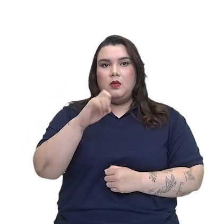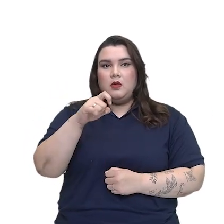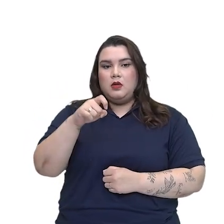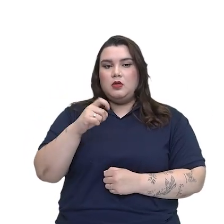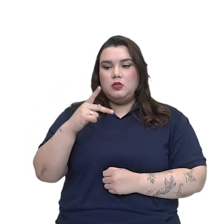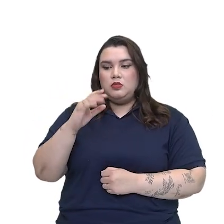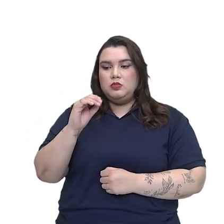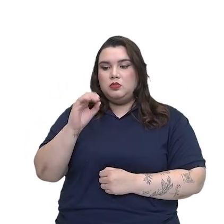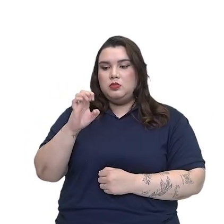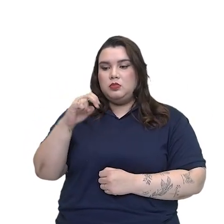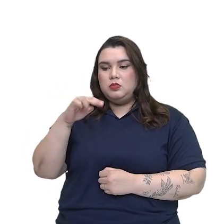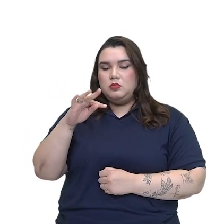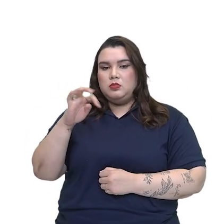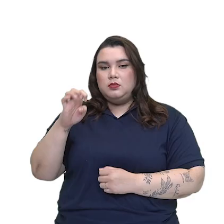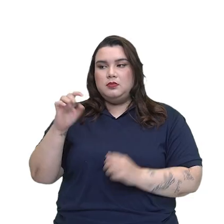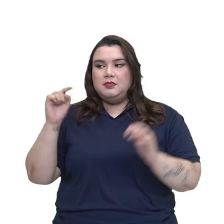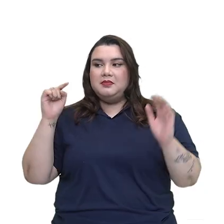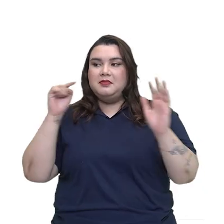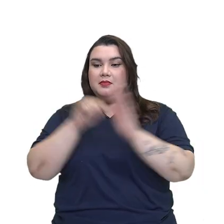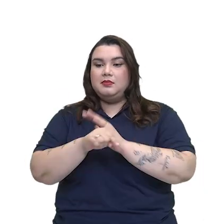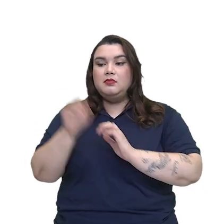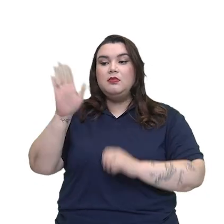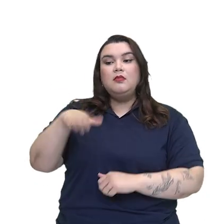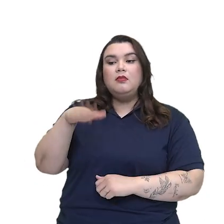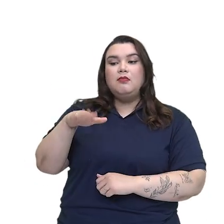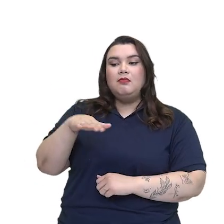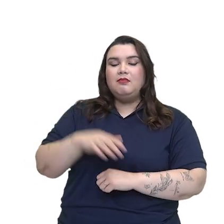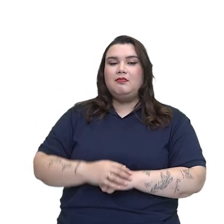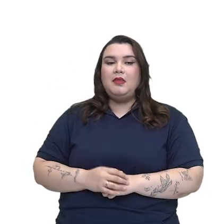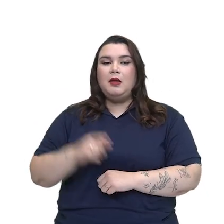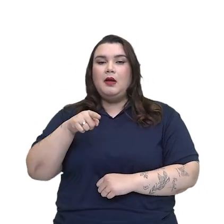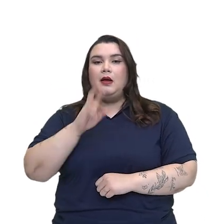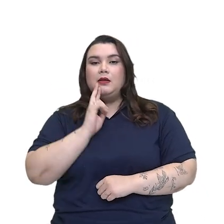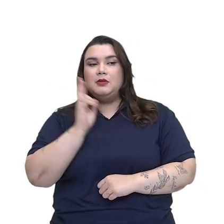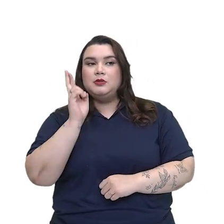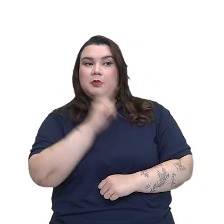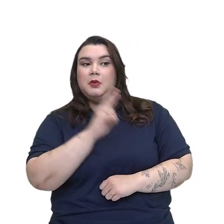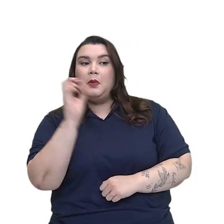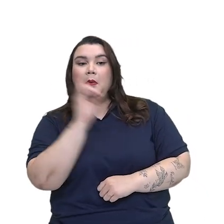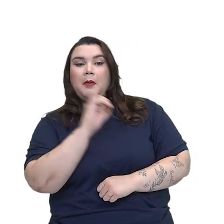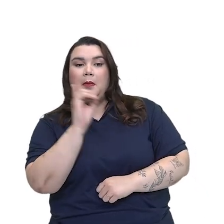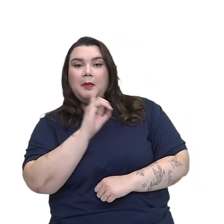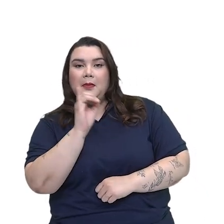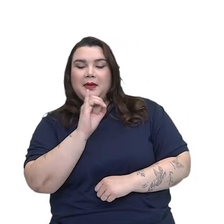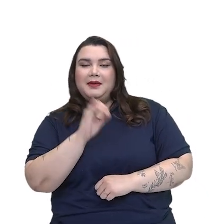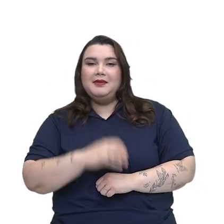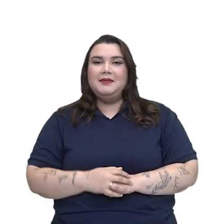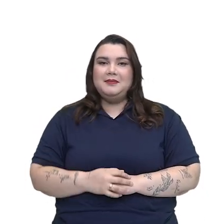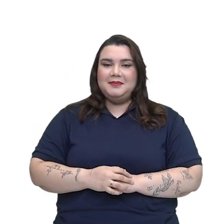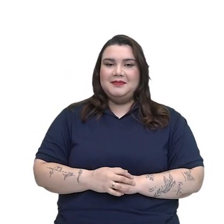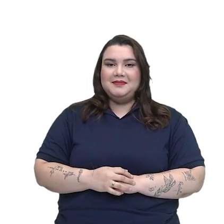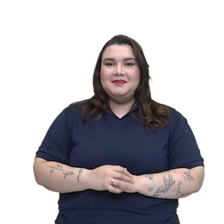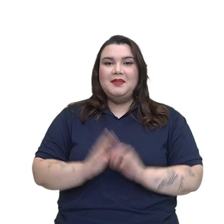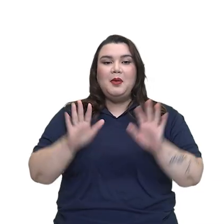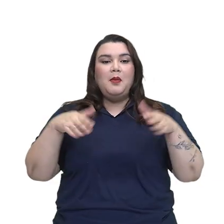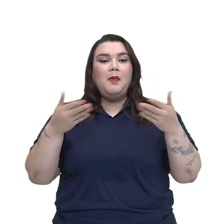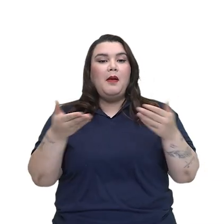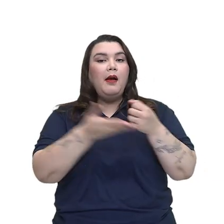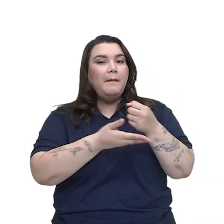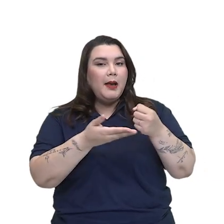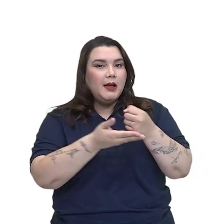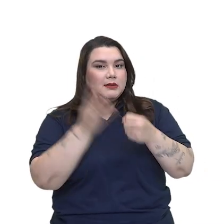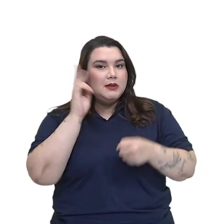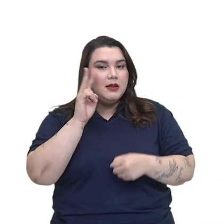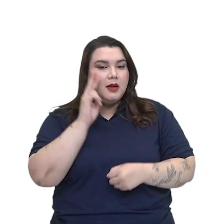vai fazer a seguinte pergunta para a base. Base, aí a base responde presente. Quem é a